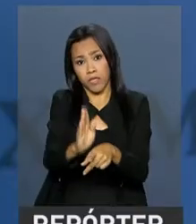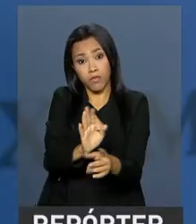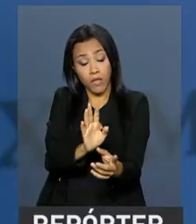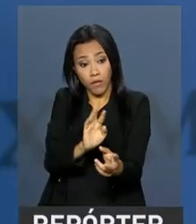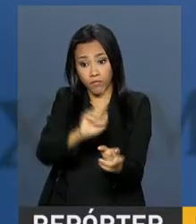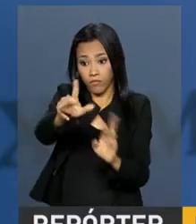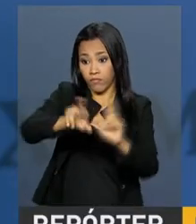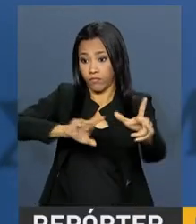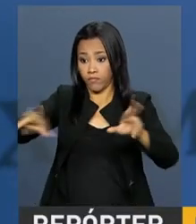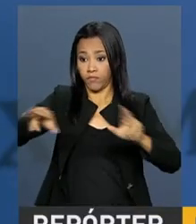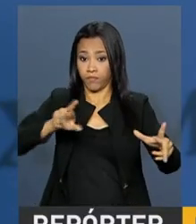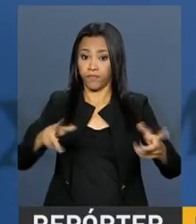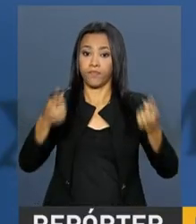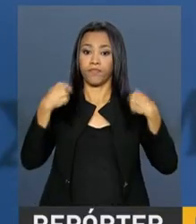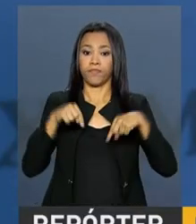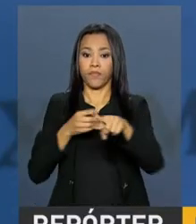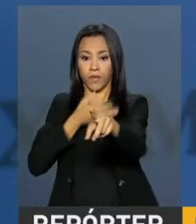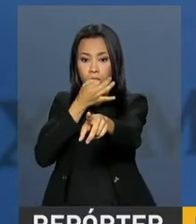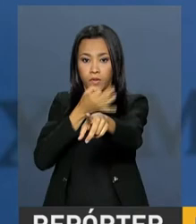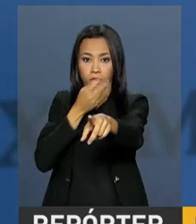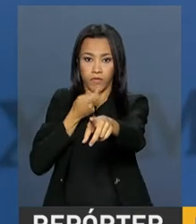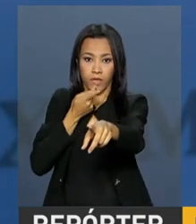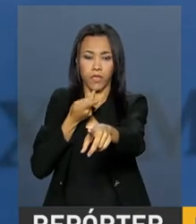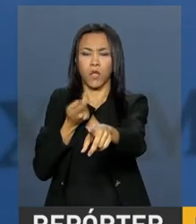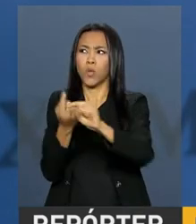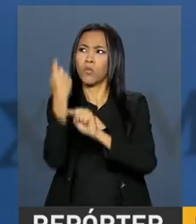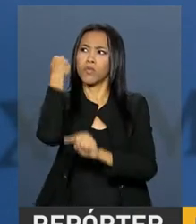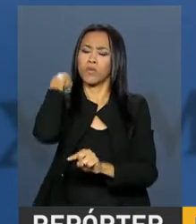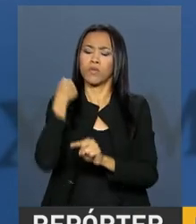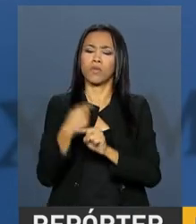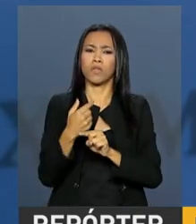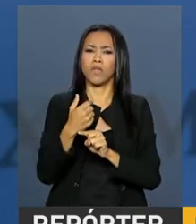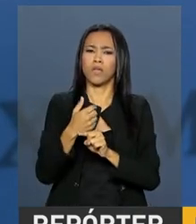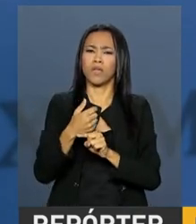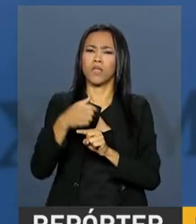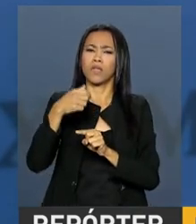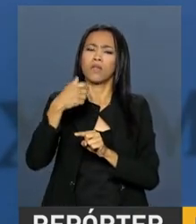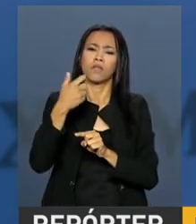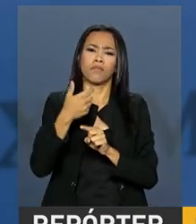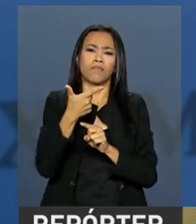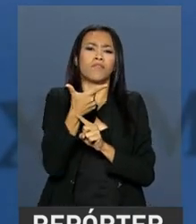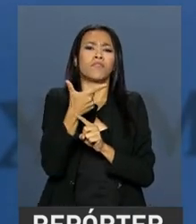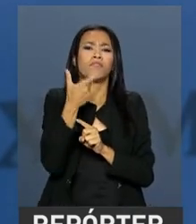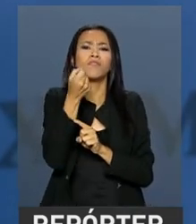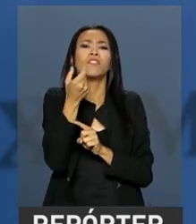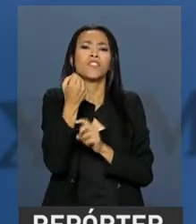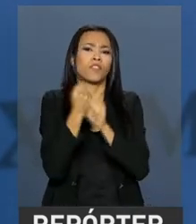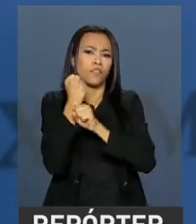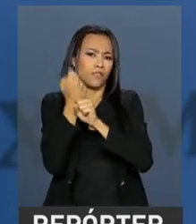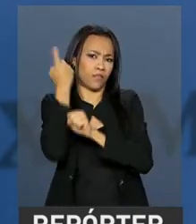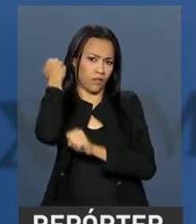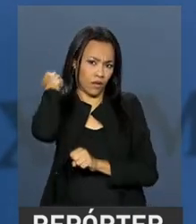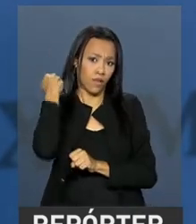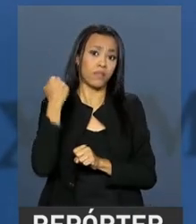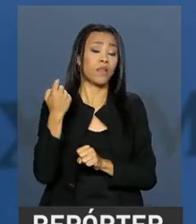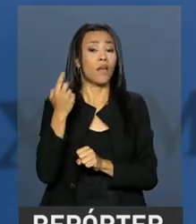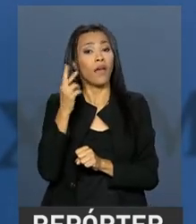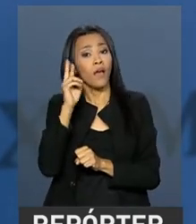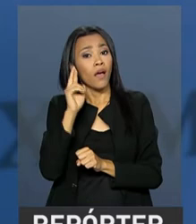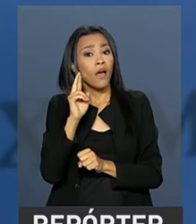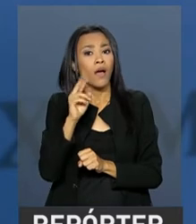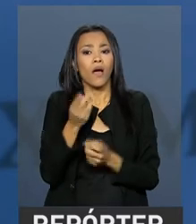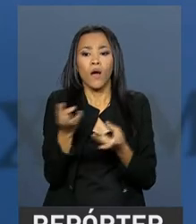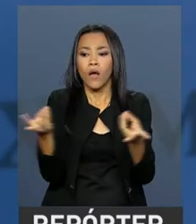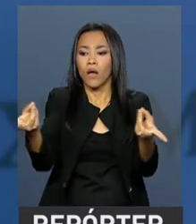Previdência foi montada, começou lá na década de 20, foi avançando e tal, numa época que as condições demográficas eram